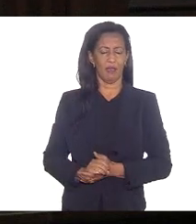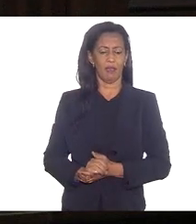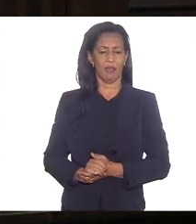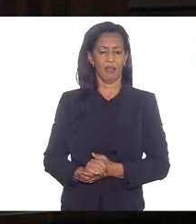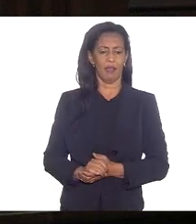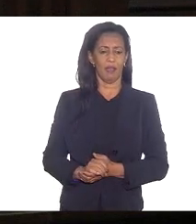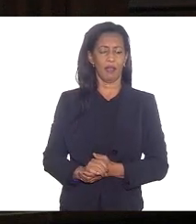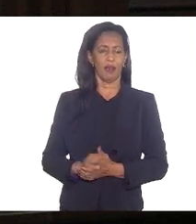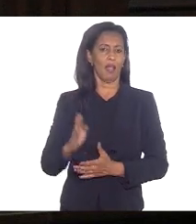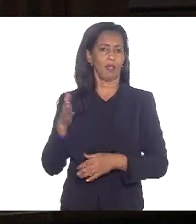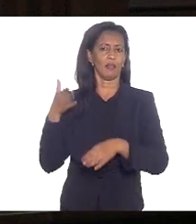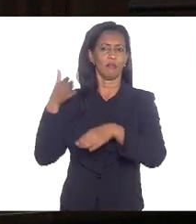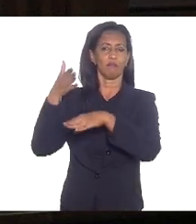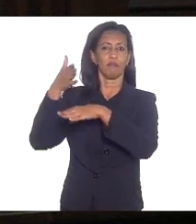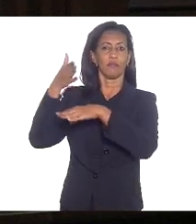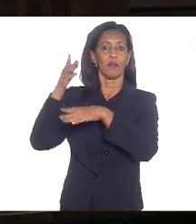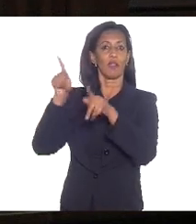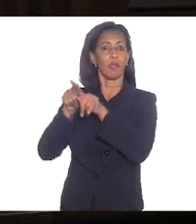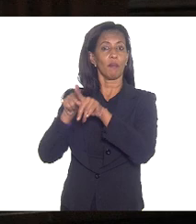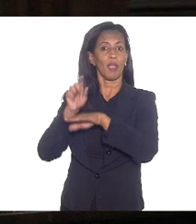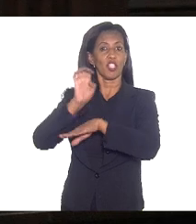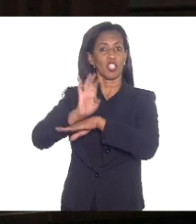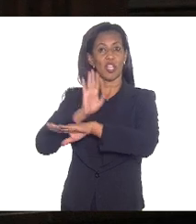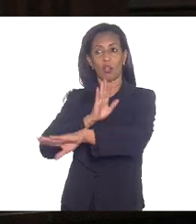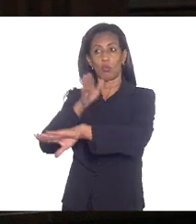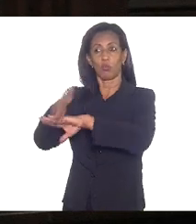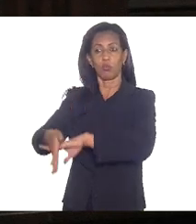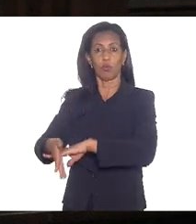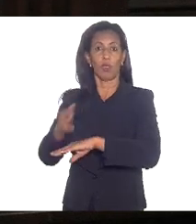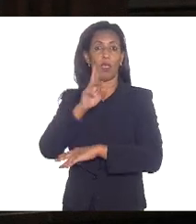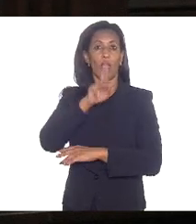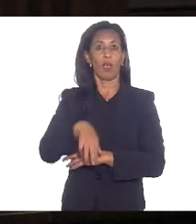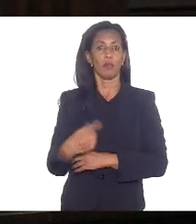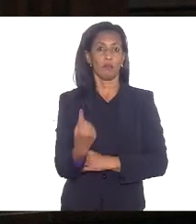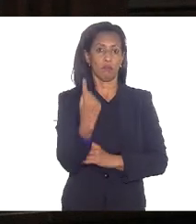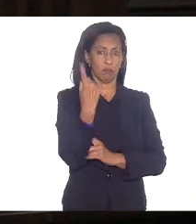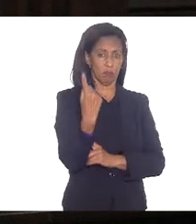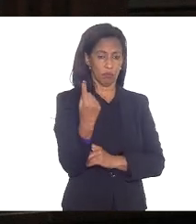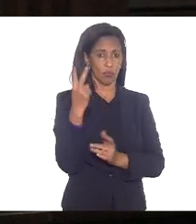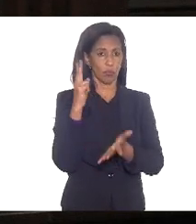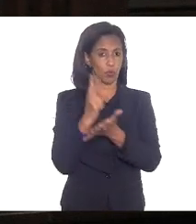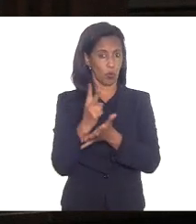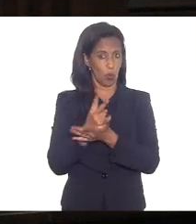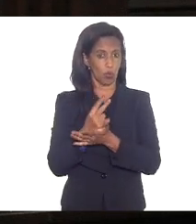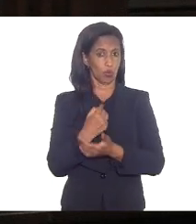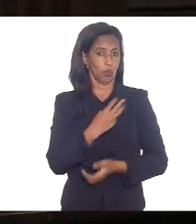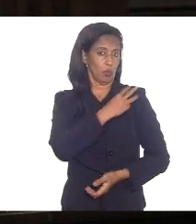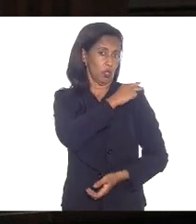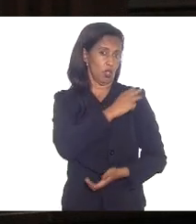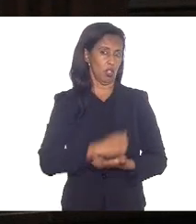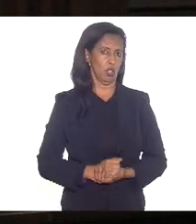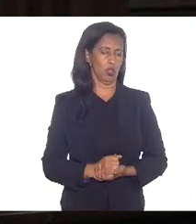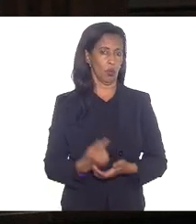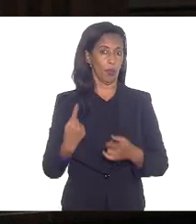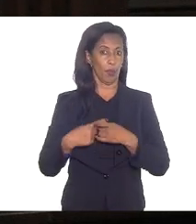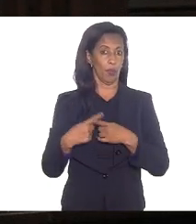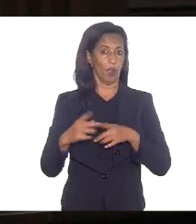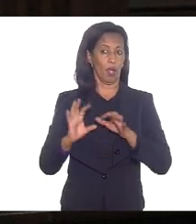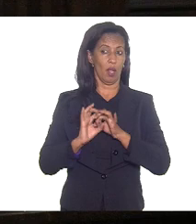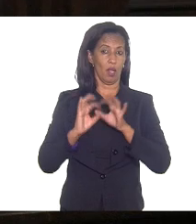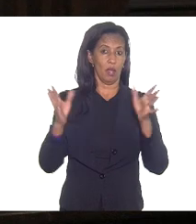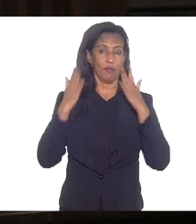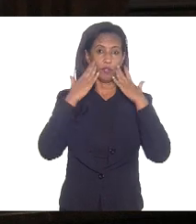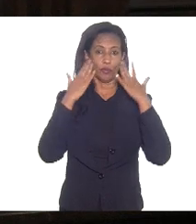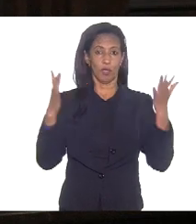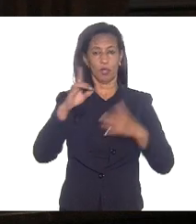ilícitas interferências do Estado. E a razão é uma só, continua o ministro, pois a livre